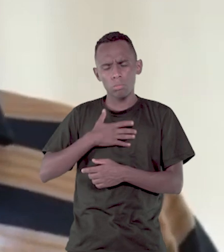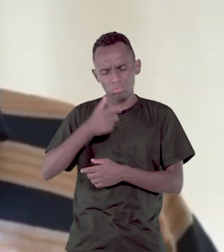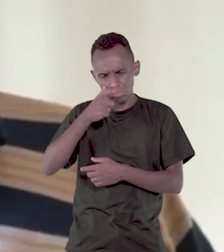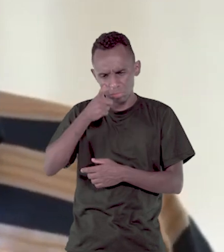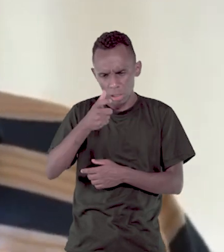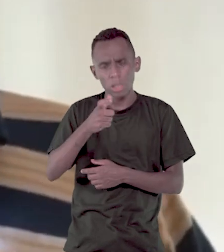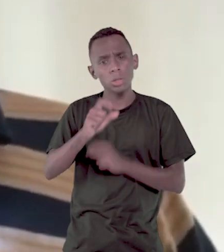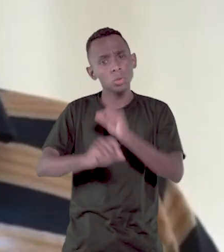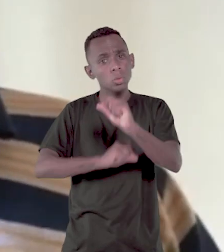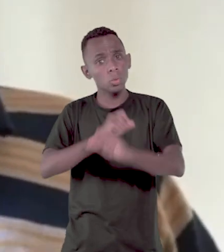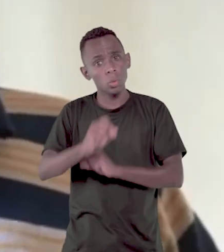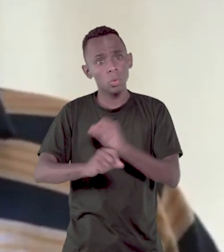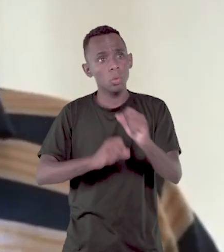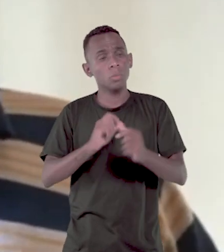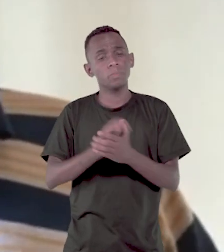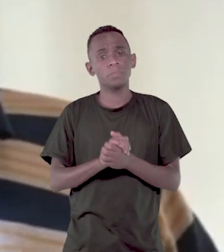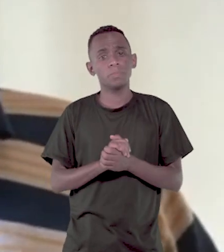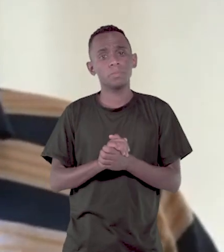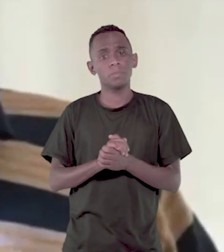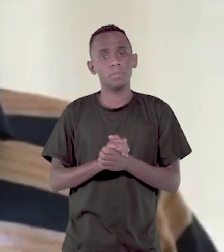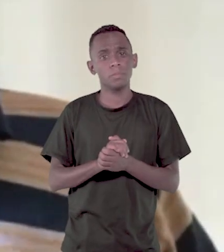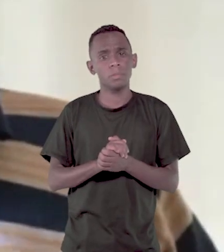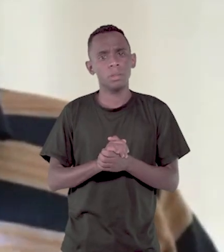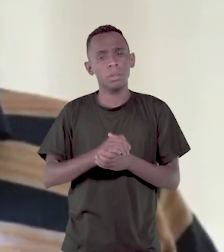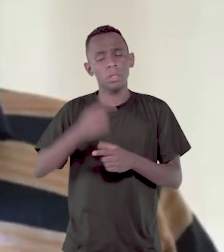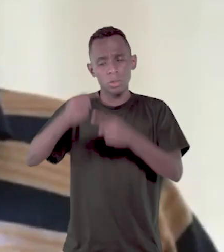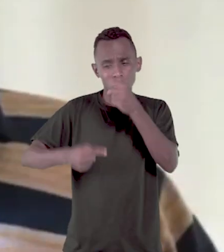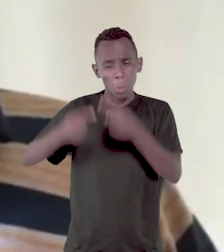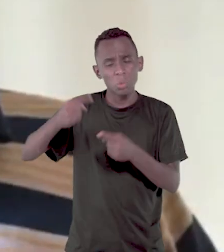acho curioso, Afonso, e que é muito